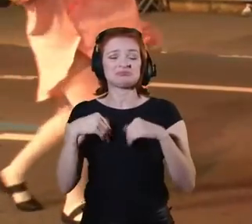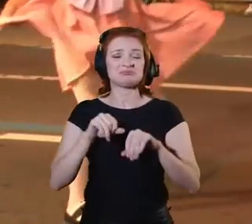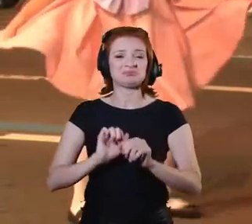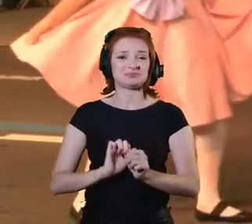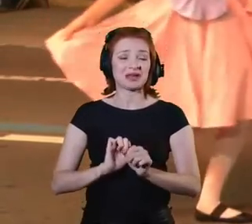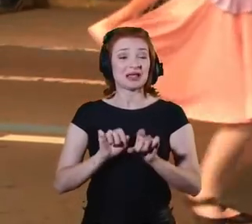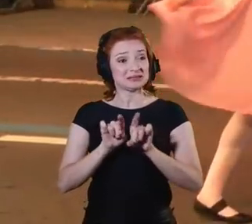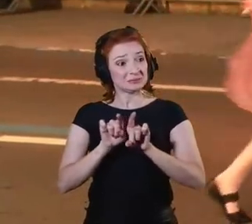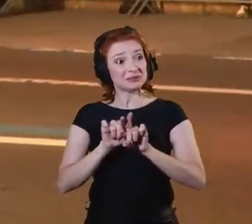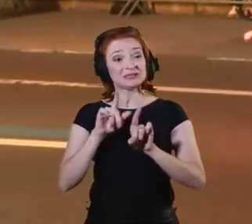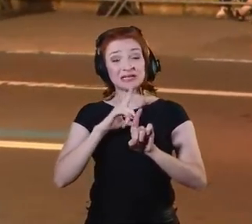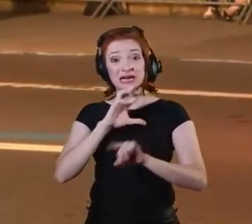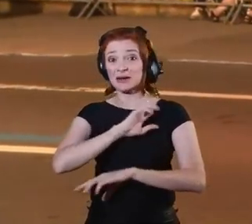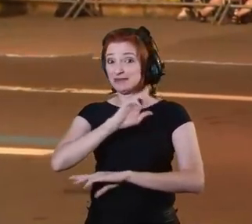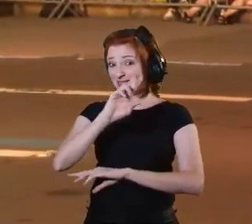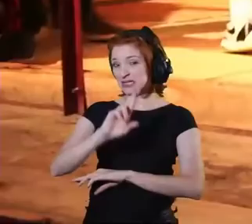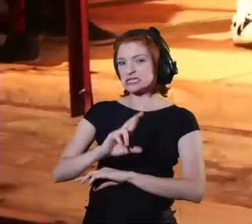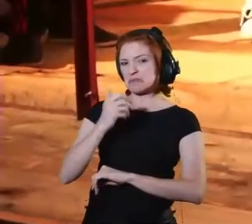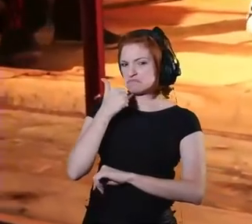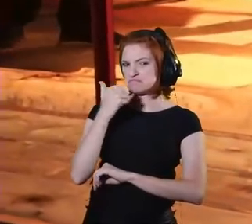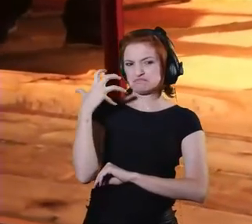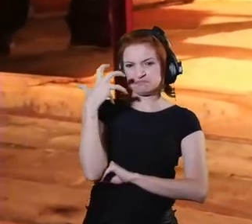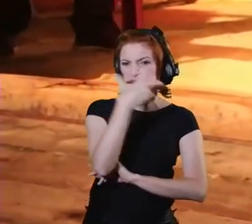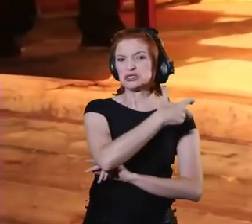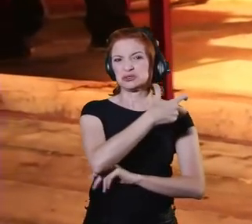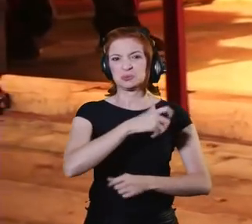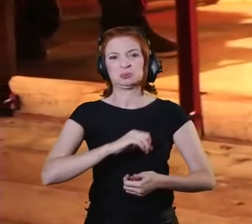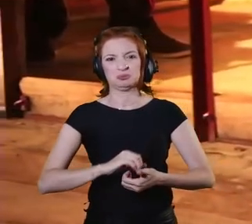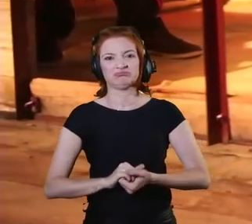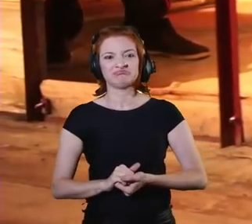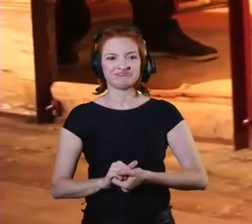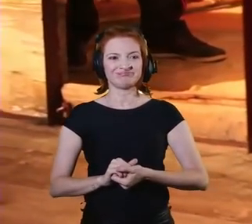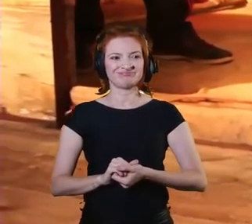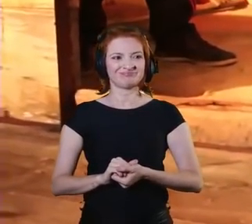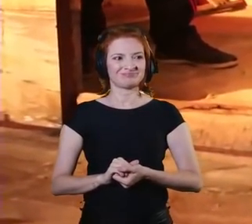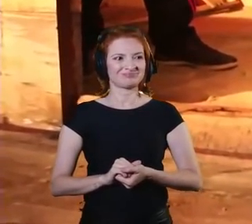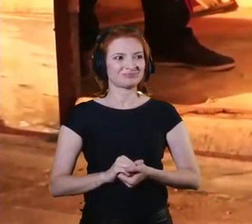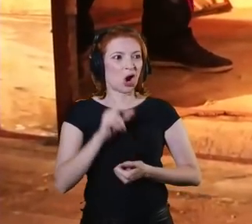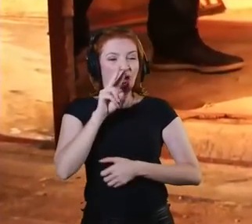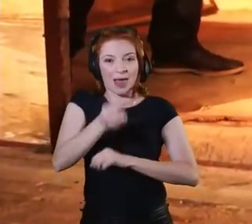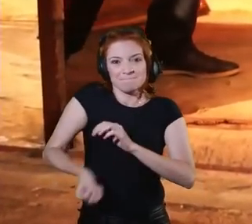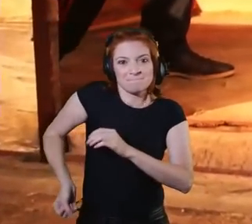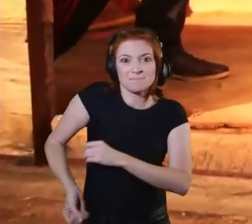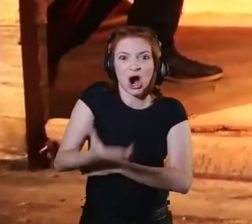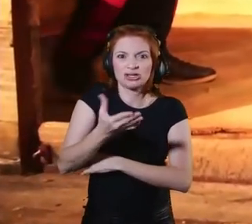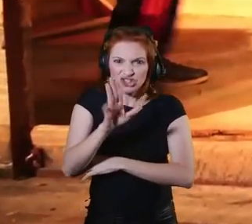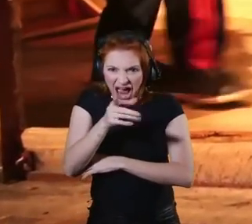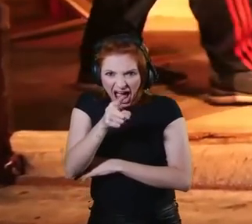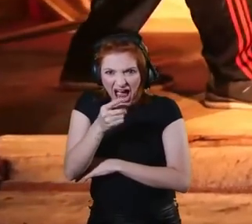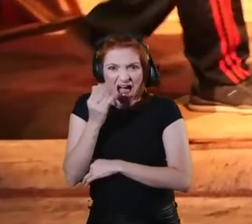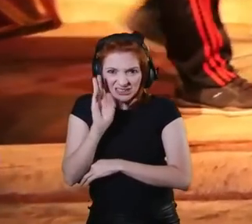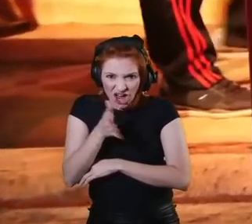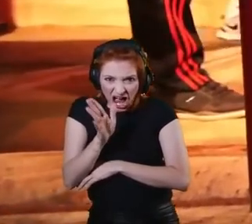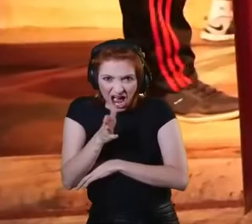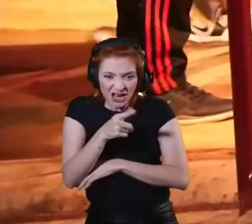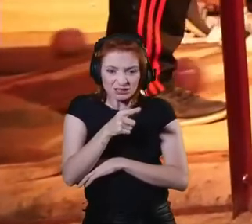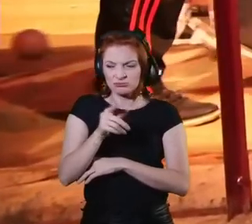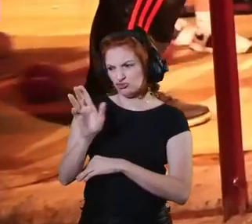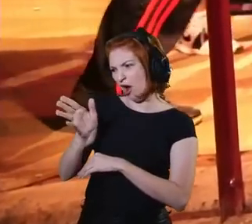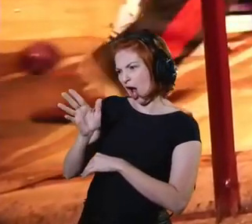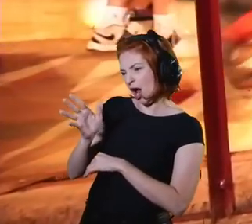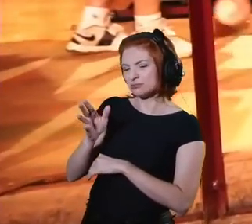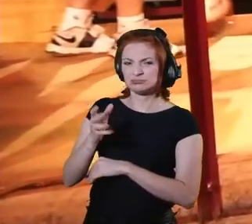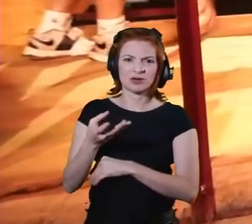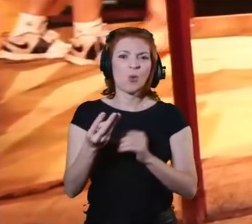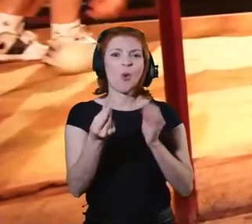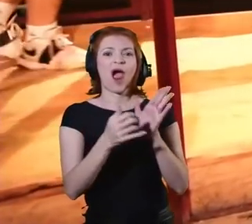também estão representando muito bem, muito bonito. Olha a bocha, Thales. Já jogou bocha? Já, já. Quantas vezes? Milhares